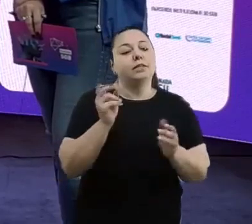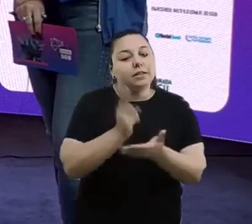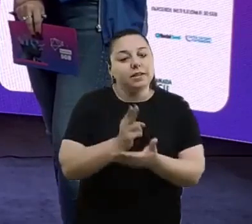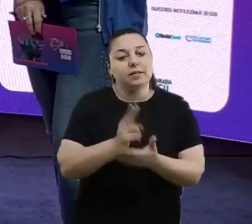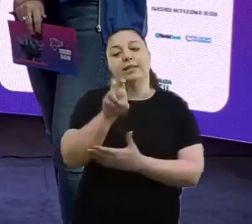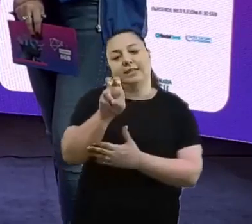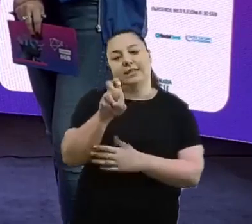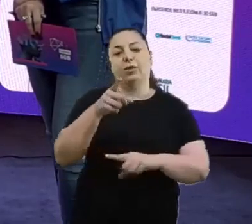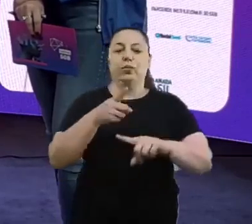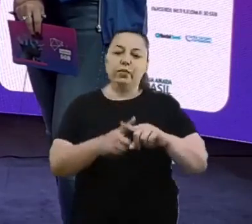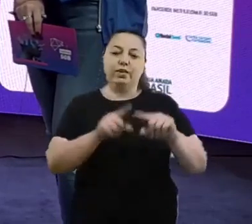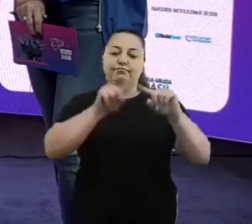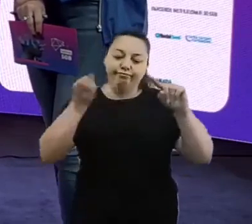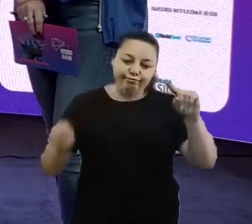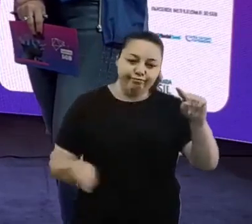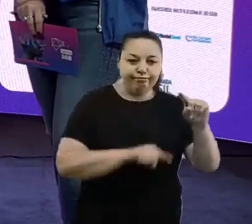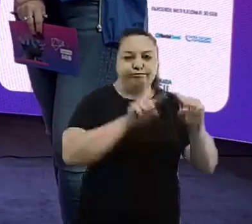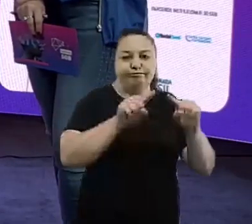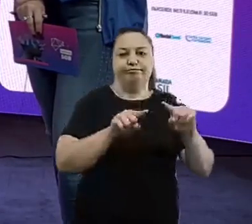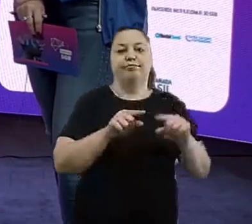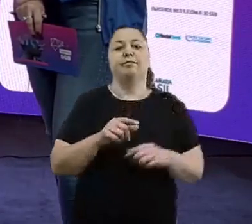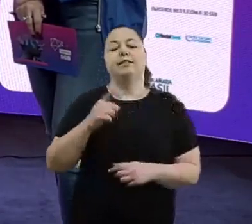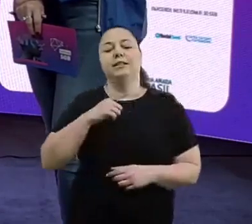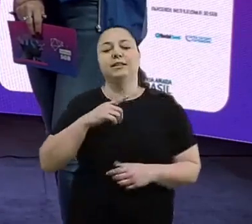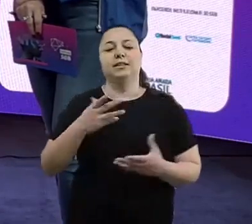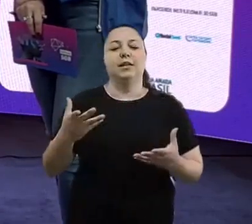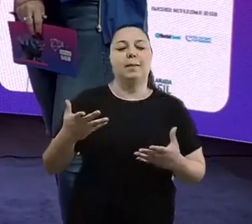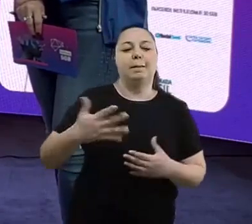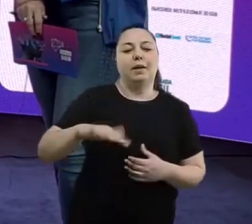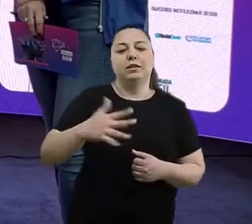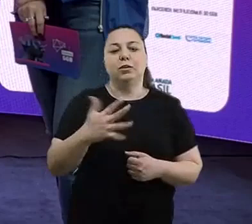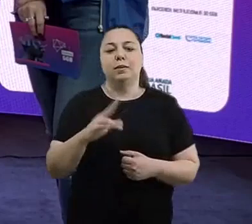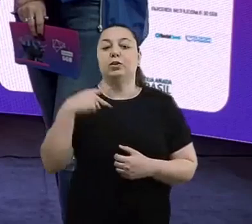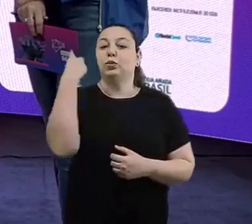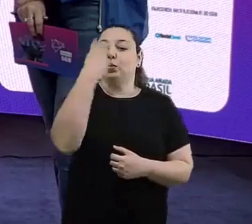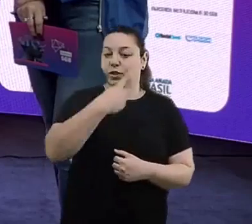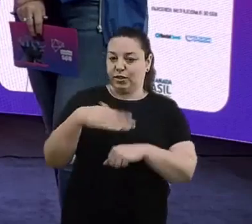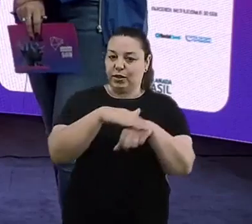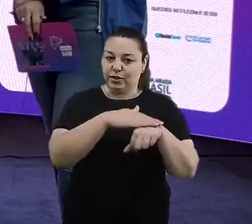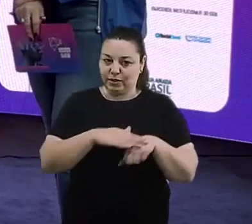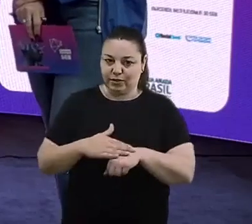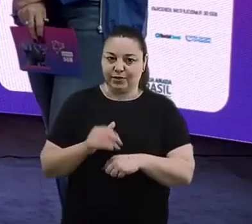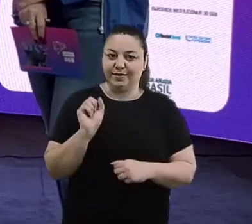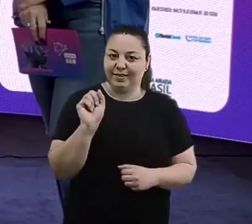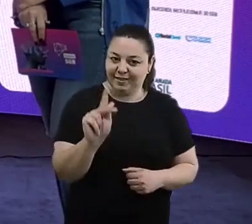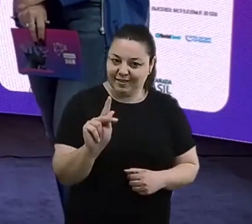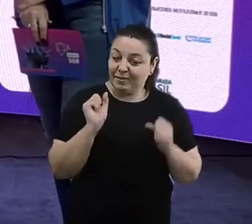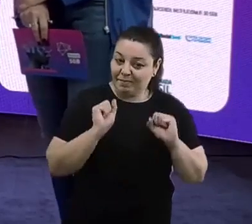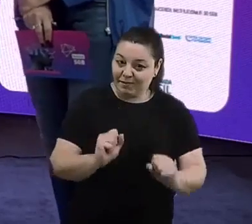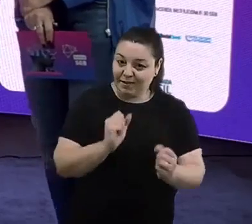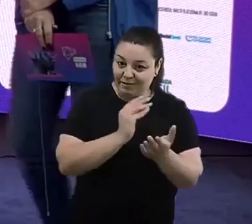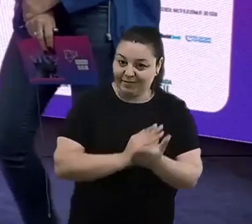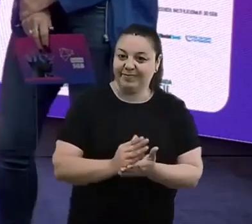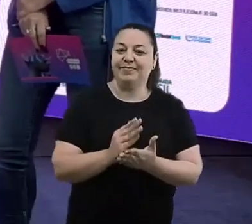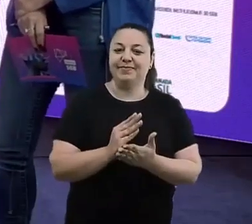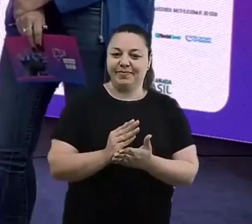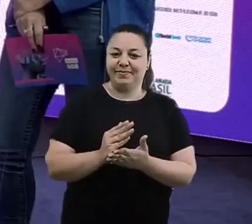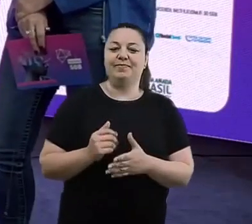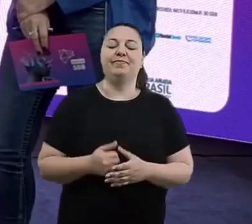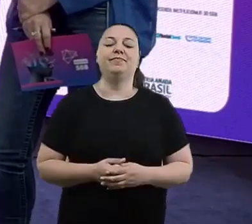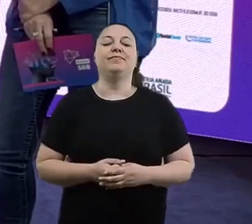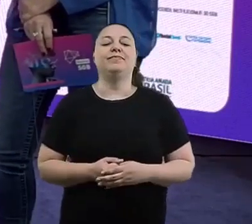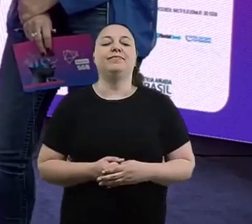5 secretarias, totalizando um encontro de aproximadamente 2 horas. Certo? Vamos lá, então, podemos começar? Eu vou chamar,